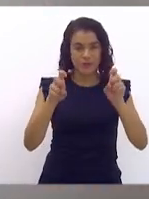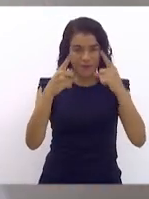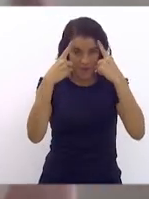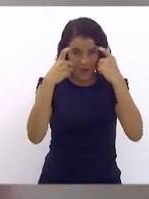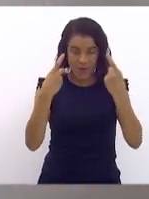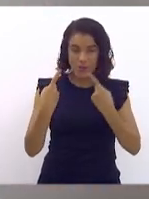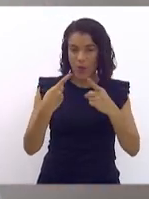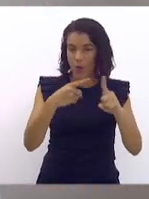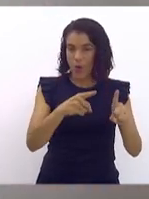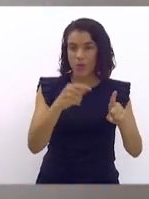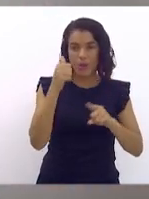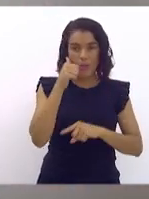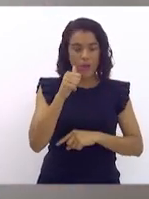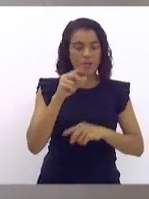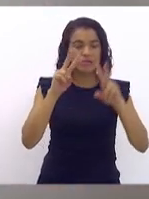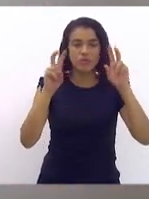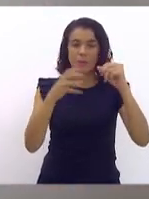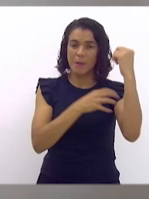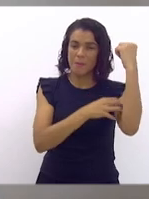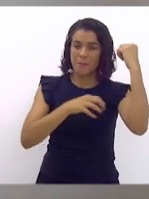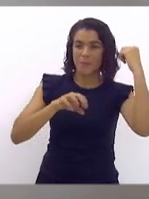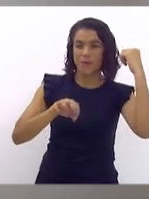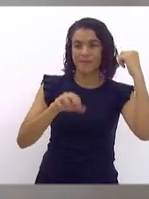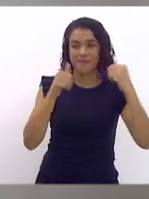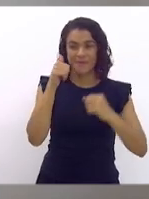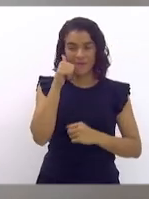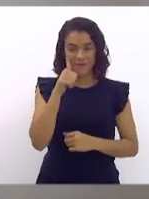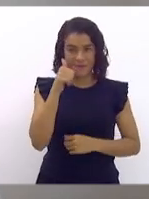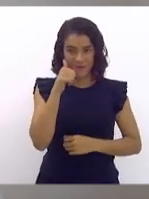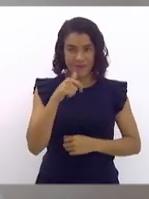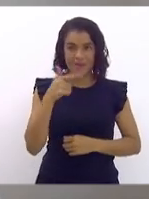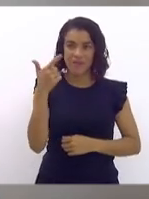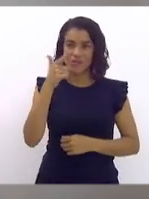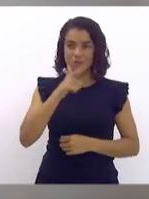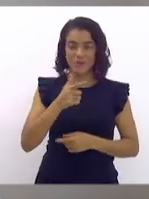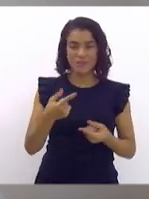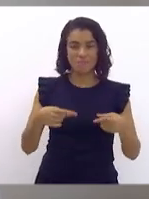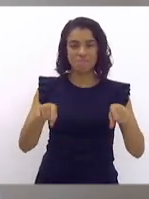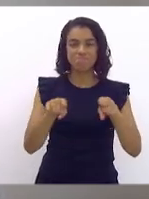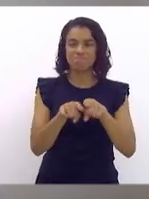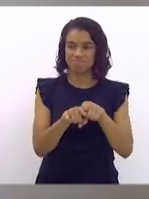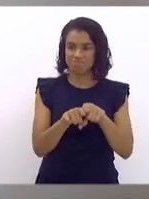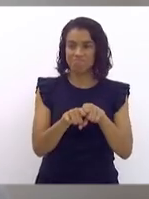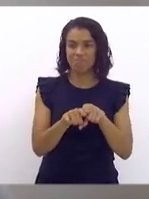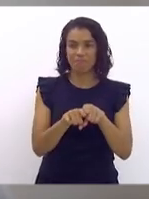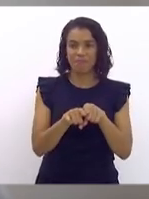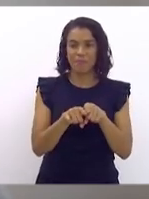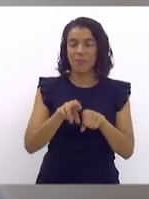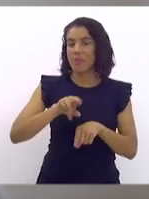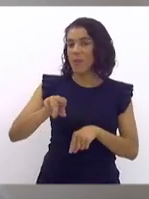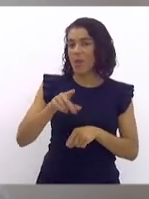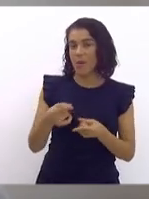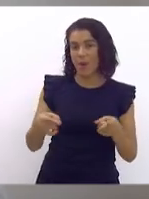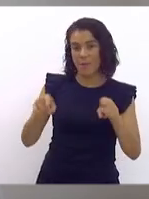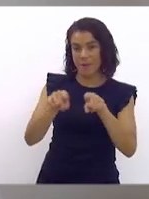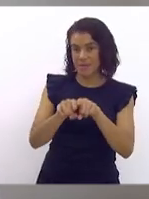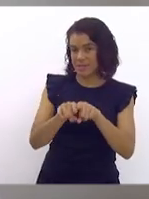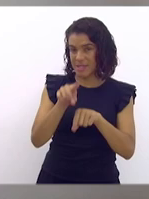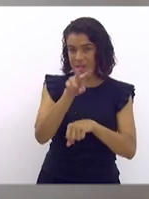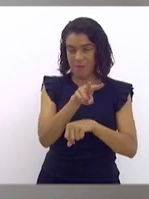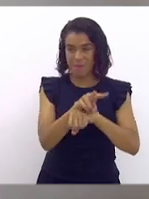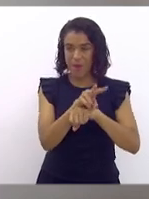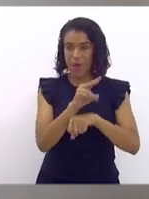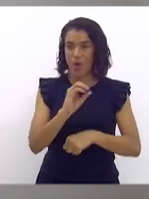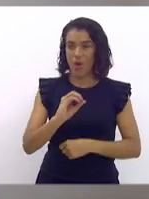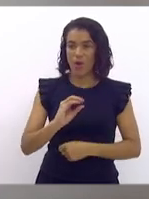contra as mulheres, sobre empoderamento feminino já há alguns anos. E aí nós conseguimos essa parceria, que não é uma parceria com o Observatório, porque a